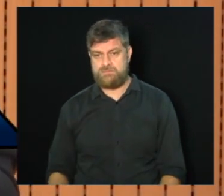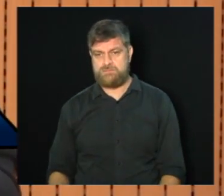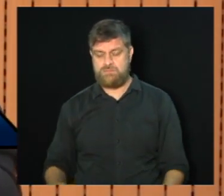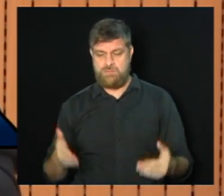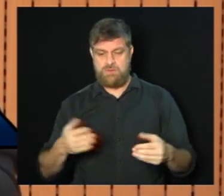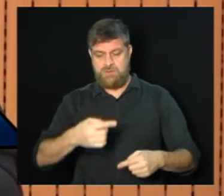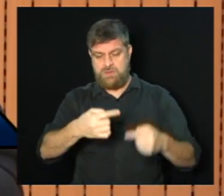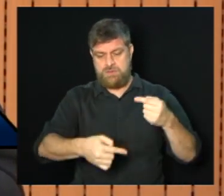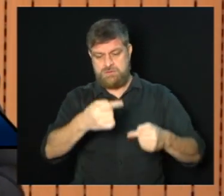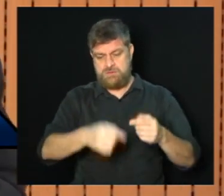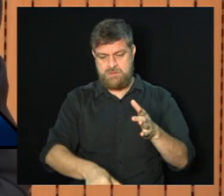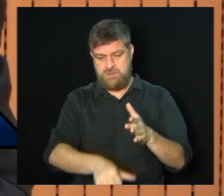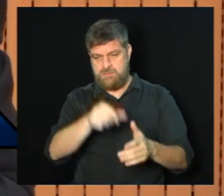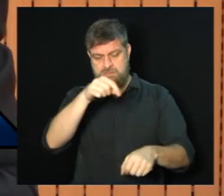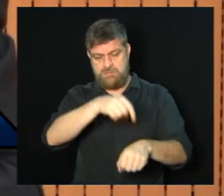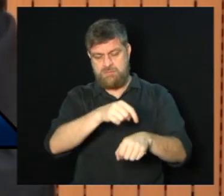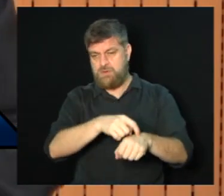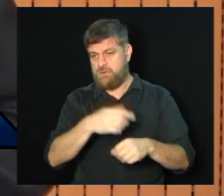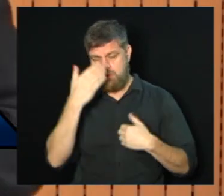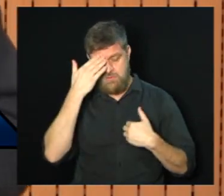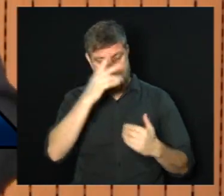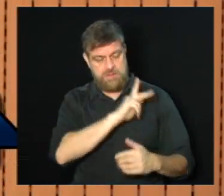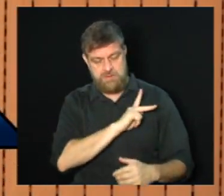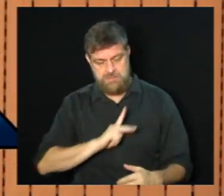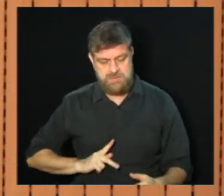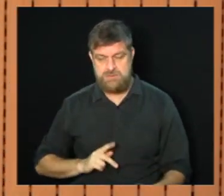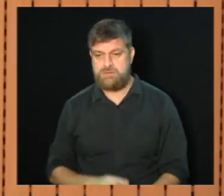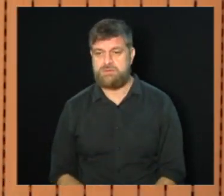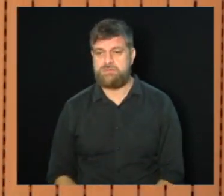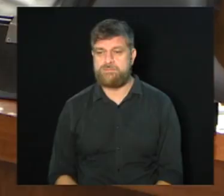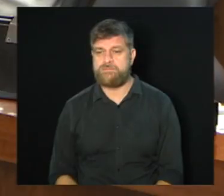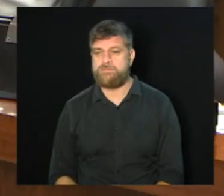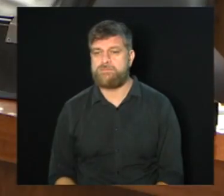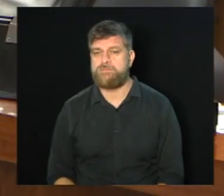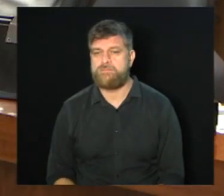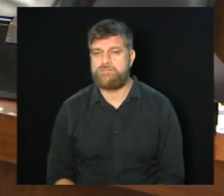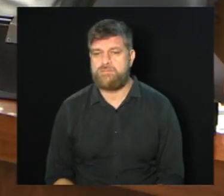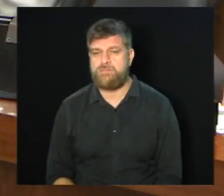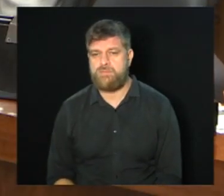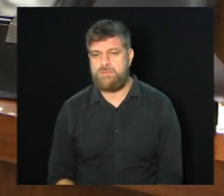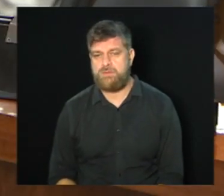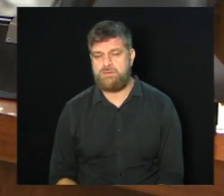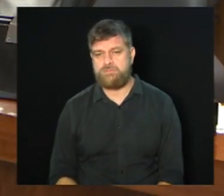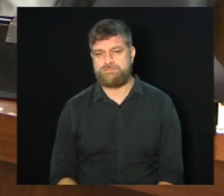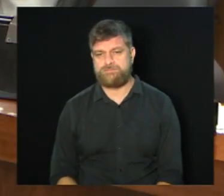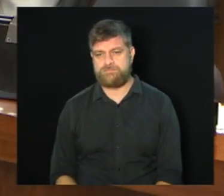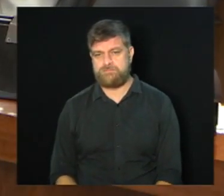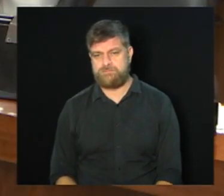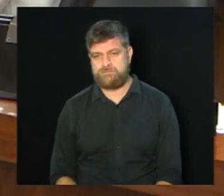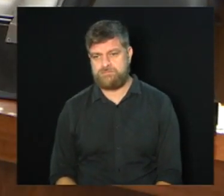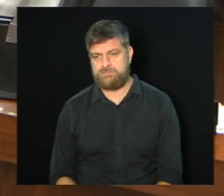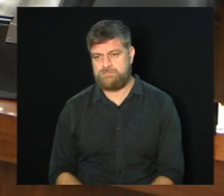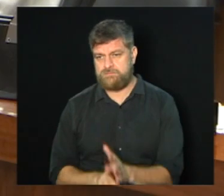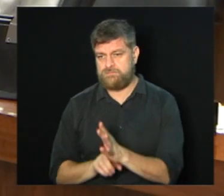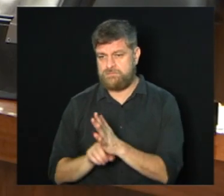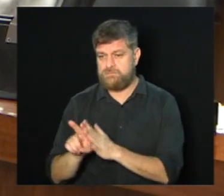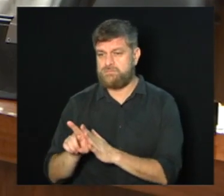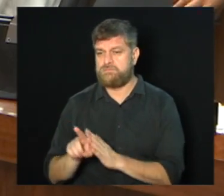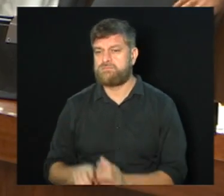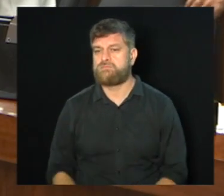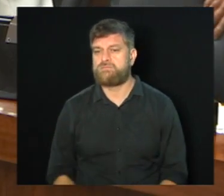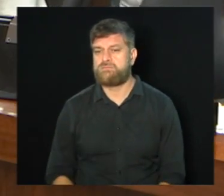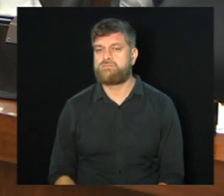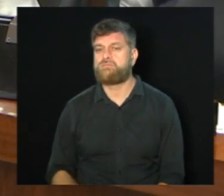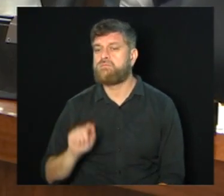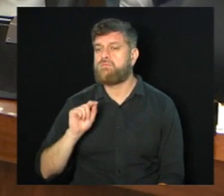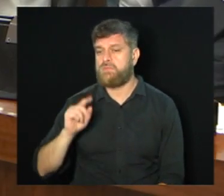vamos discutir nesse primeiro momento. Muito obrigado, senhor presidente. Obrigado, vereador professor Roberto. Indago de Vossa Excelência,